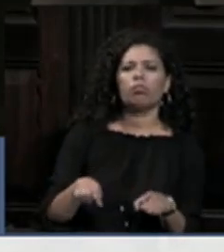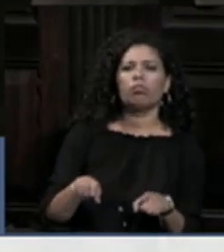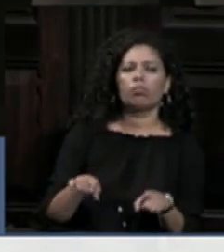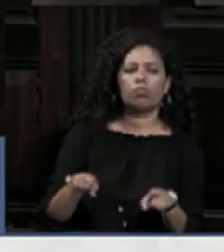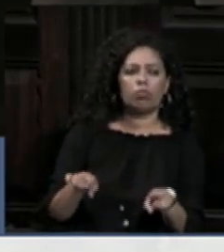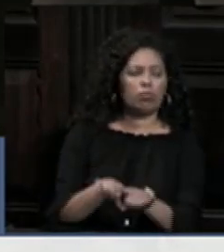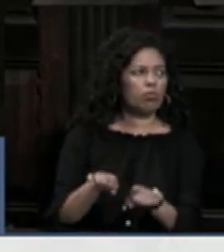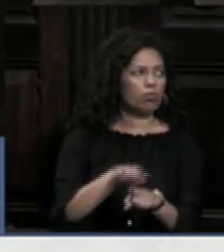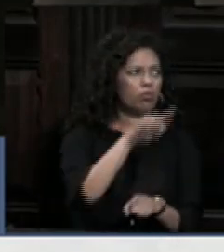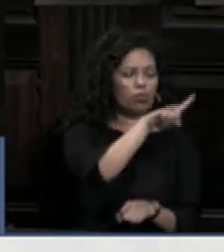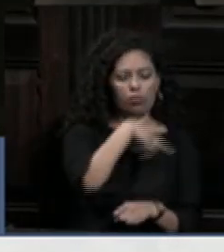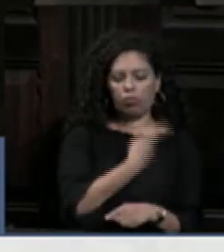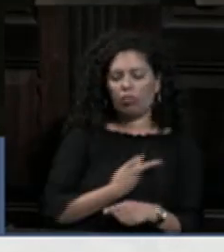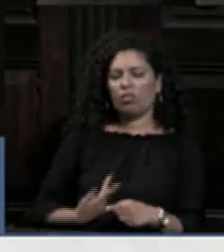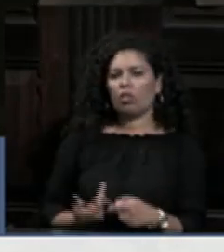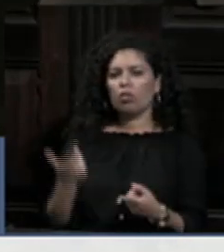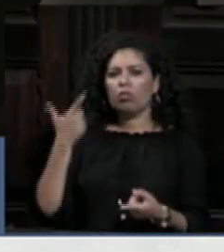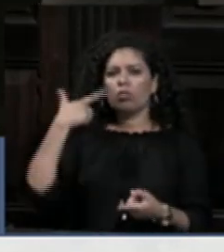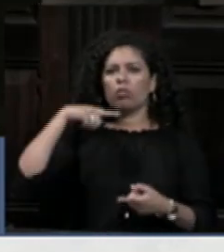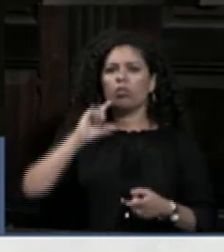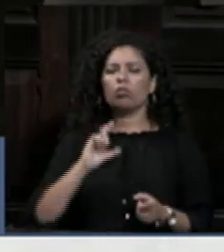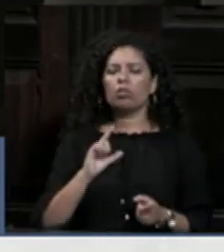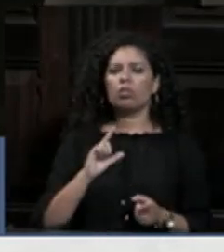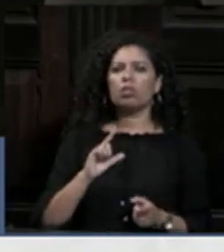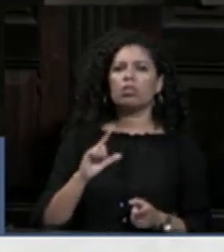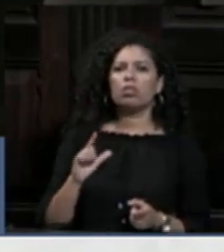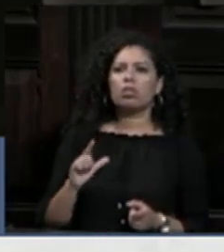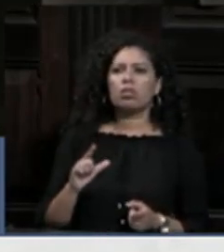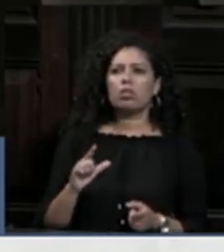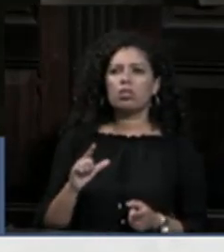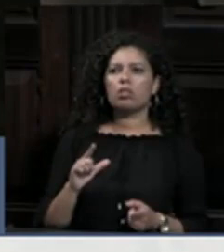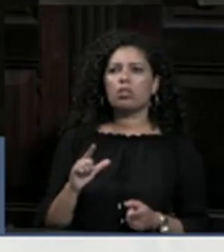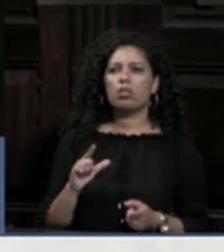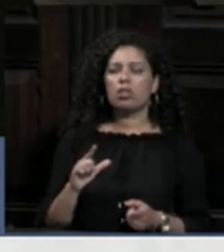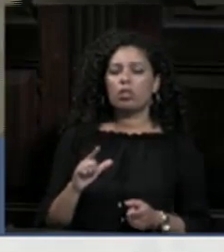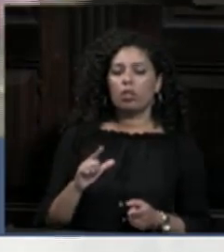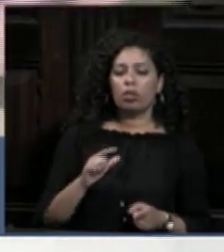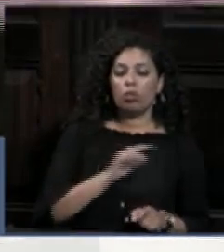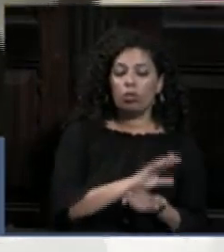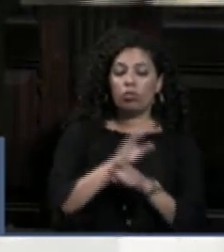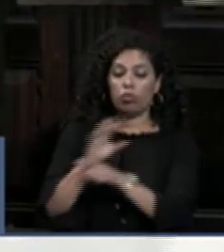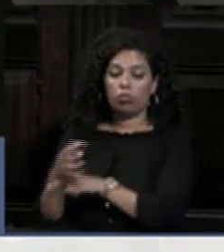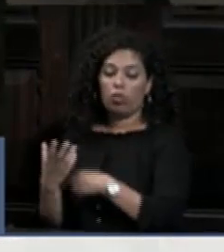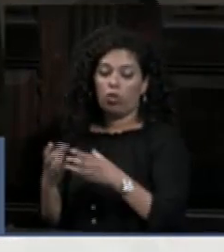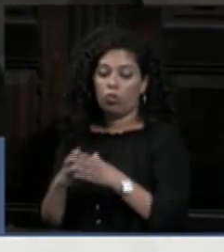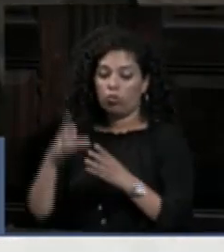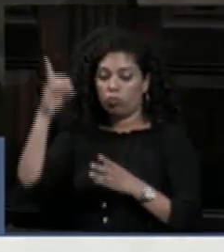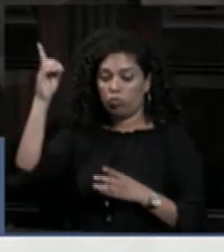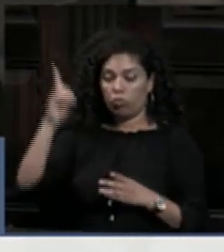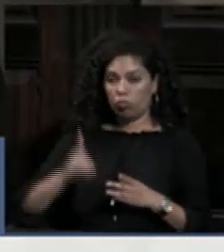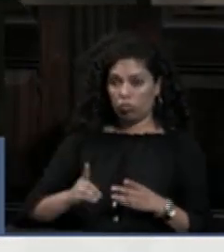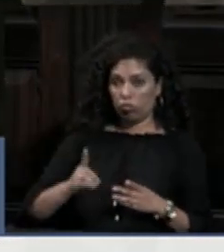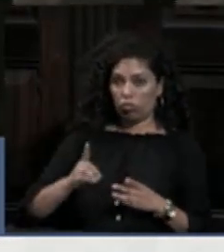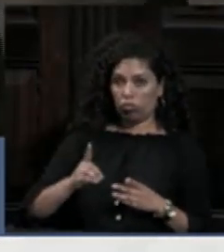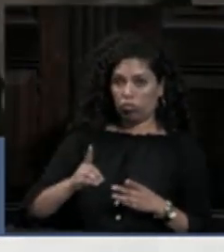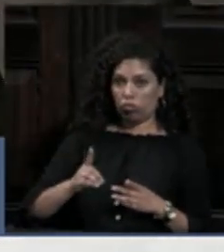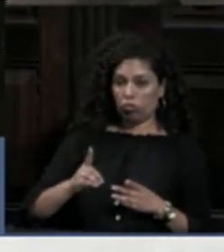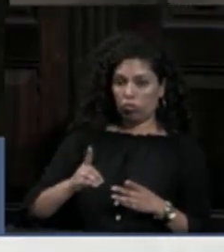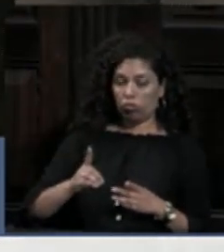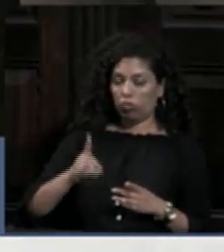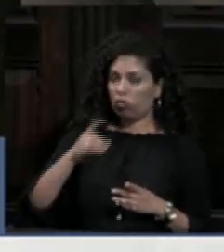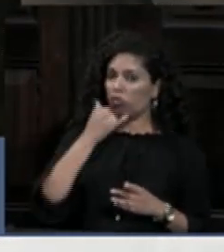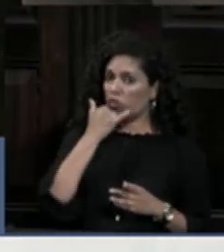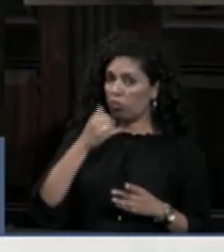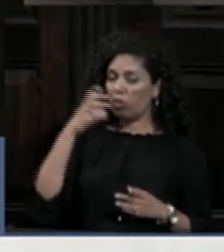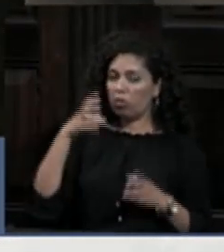conseguiu contornar as poucas contradições ainda existentes e fazer